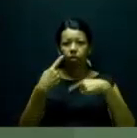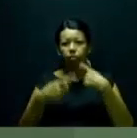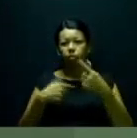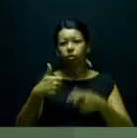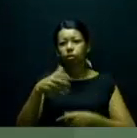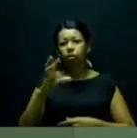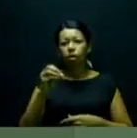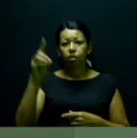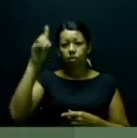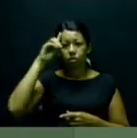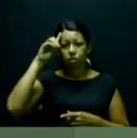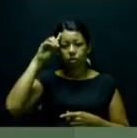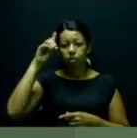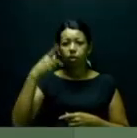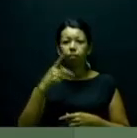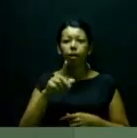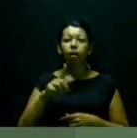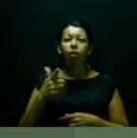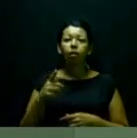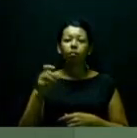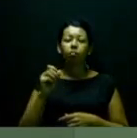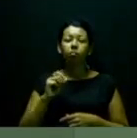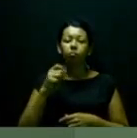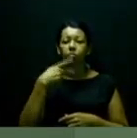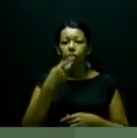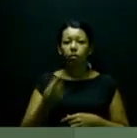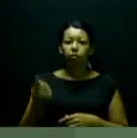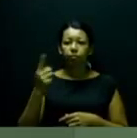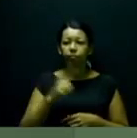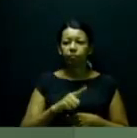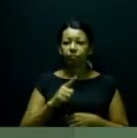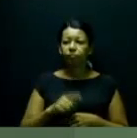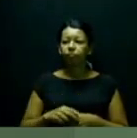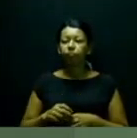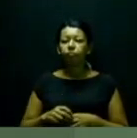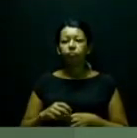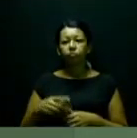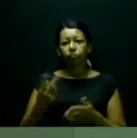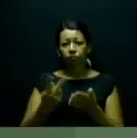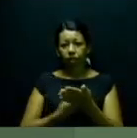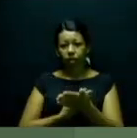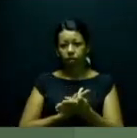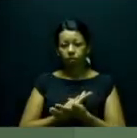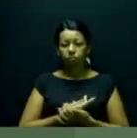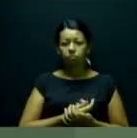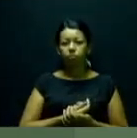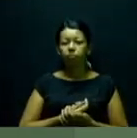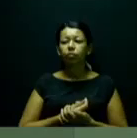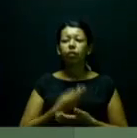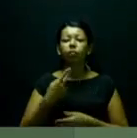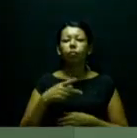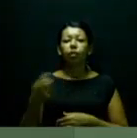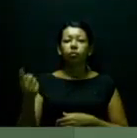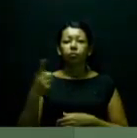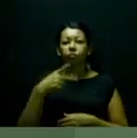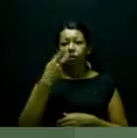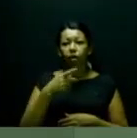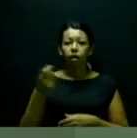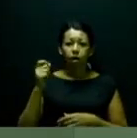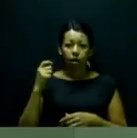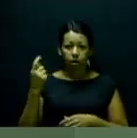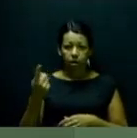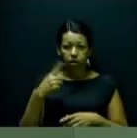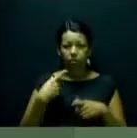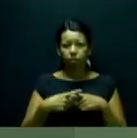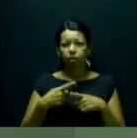dias, para não ser aqui leviano. Então, para a gente me falar aqui, é porque está